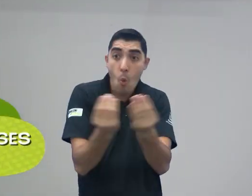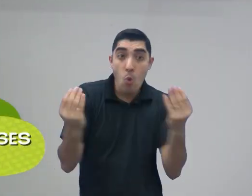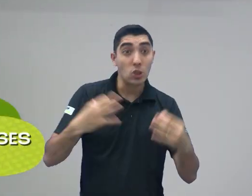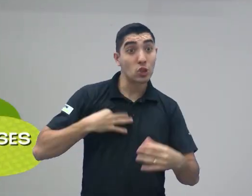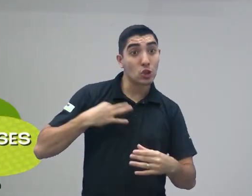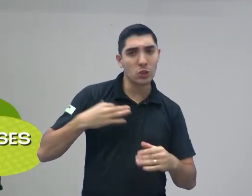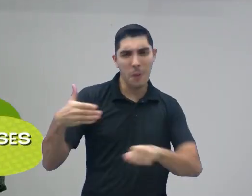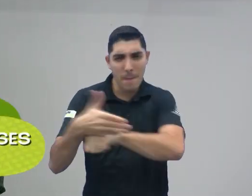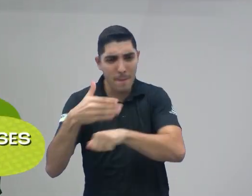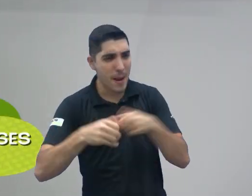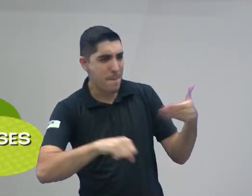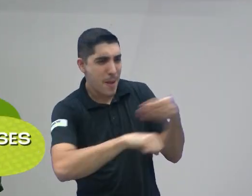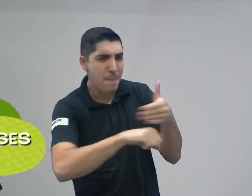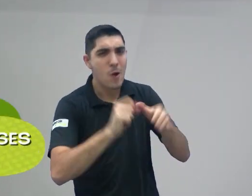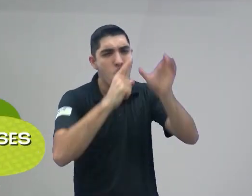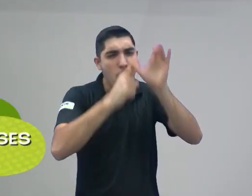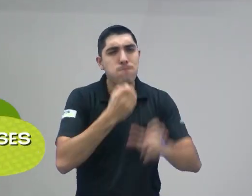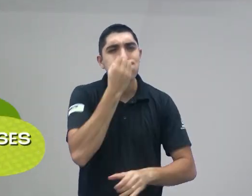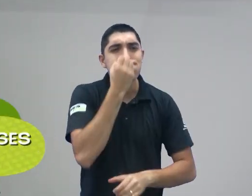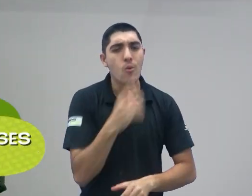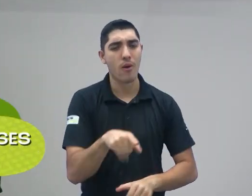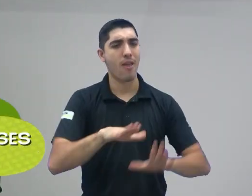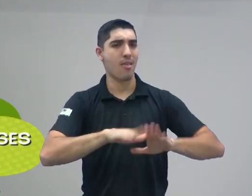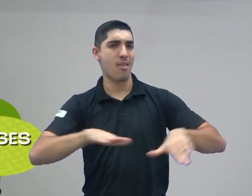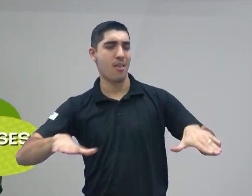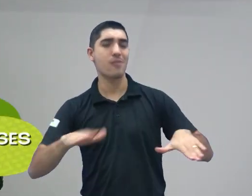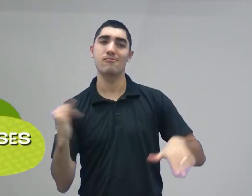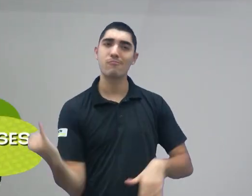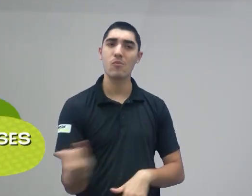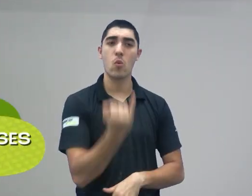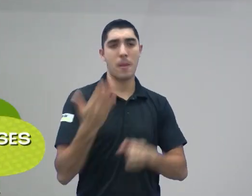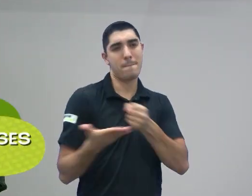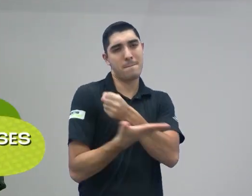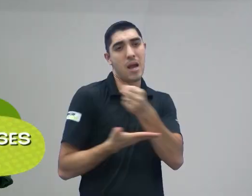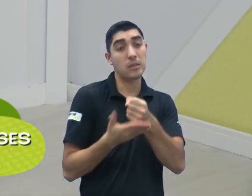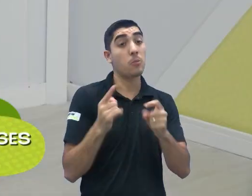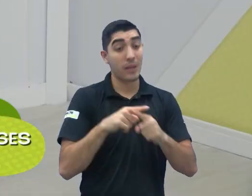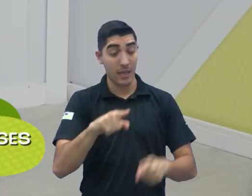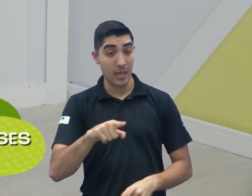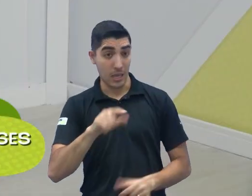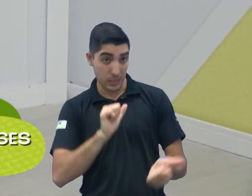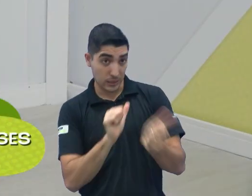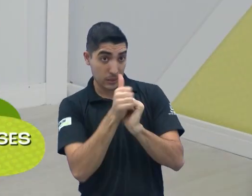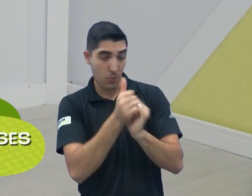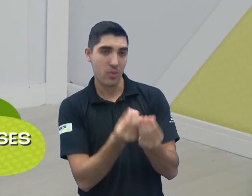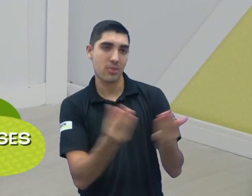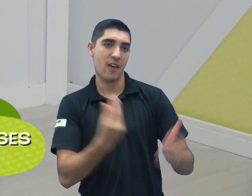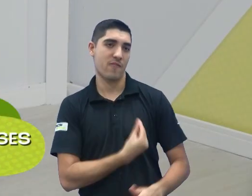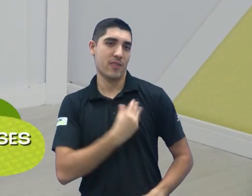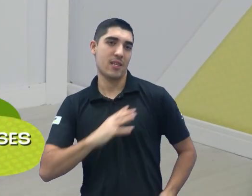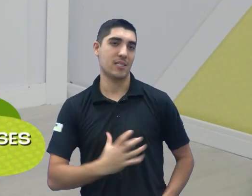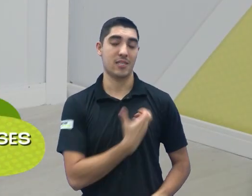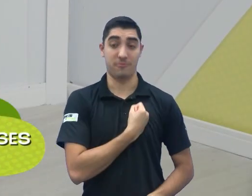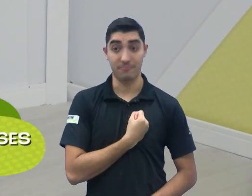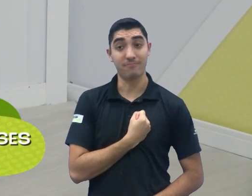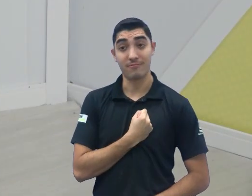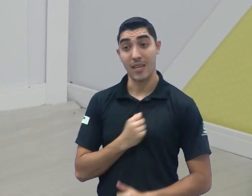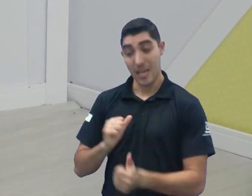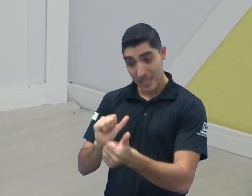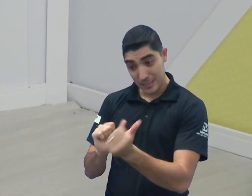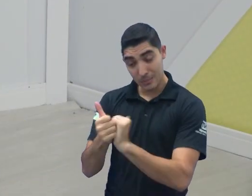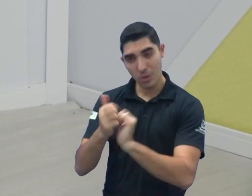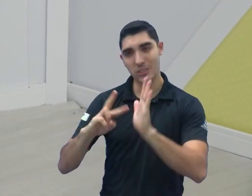sejam grandes campeonatos nessas categorias menores, porque o esporte, né, ele realmente salva vidas. Sem dúvida alguma, esporte é vida, já diria o poeta, tá